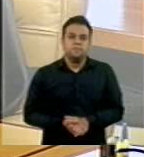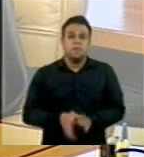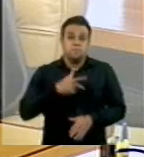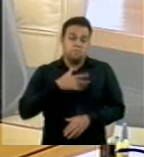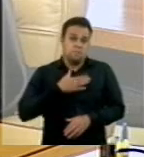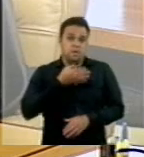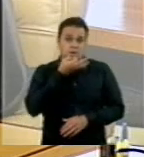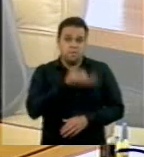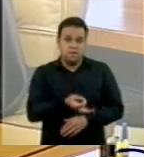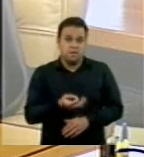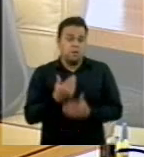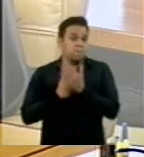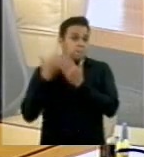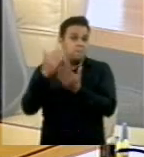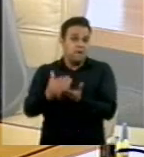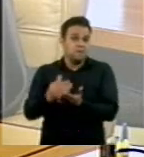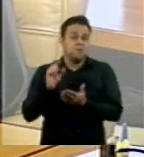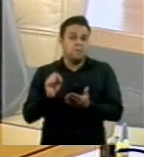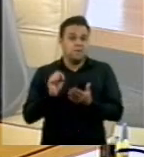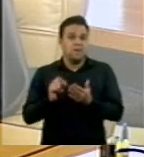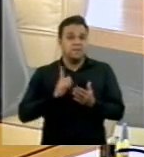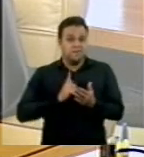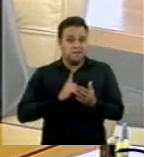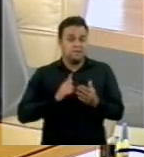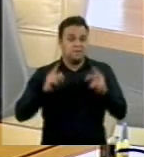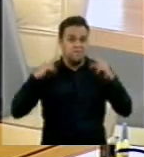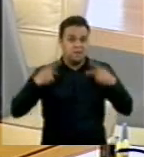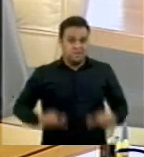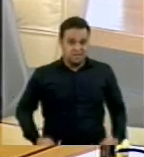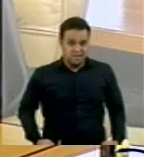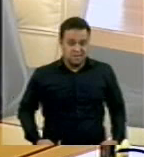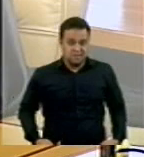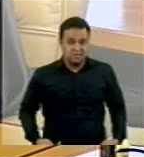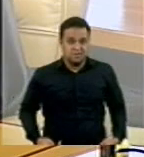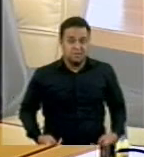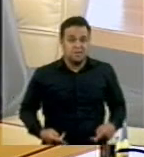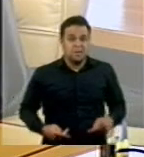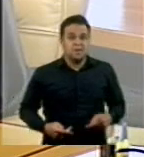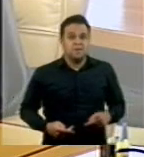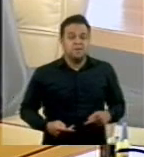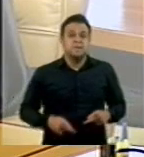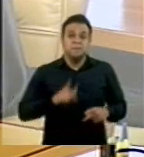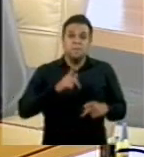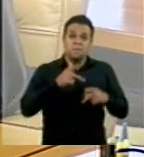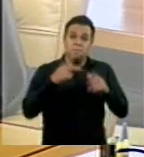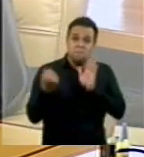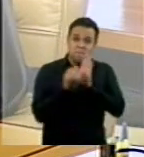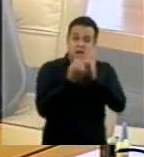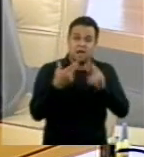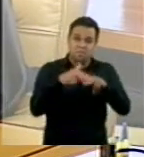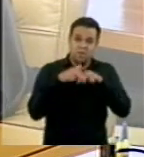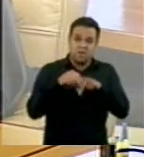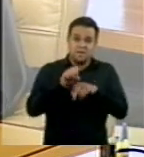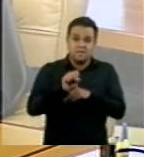de arrematar desse outro a sua humanidade, ao atribuir-lhe a partir de sua sexualidade a pecha